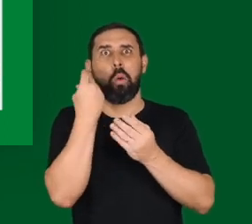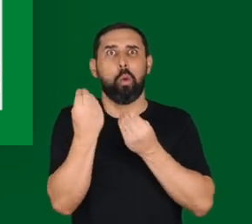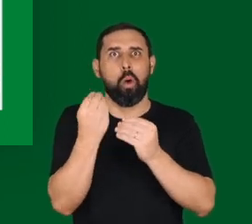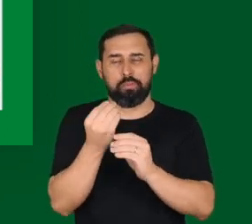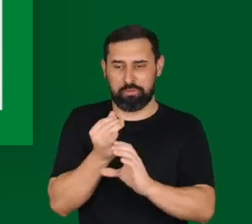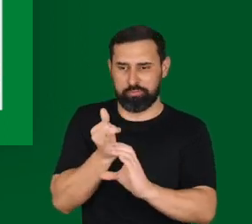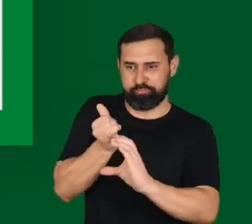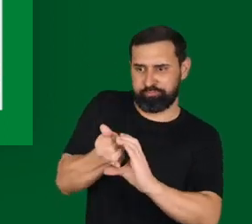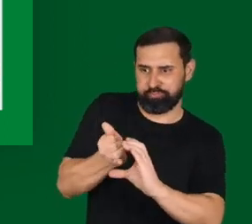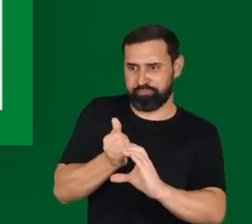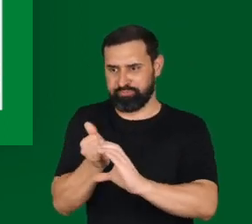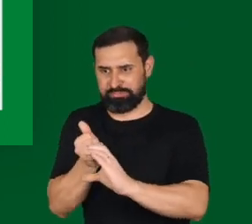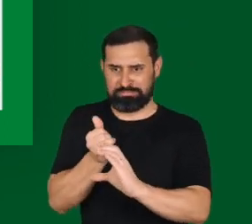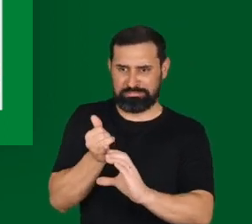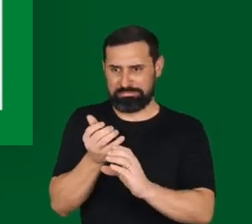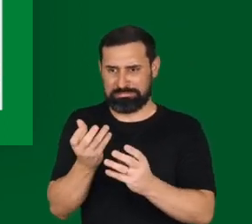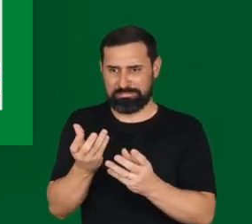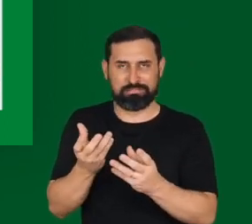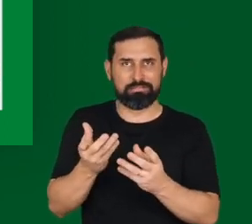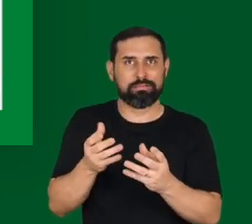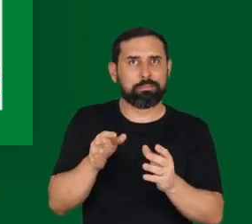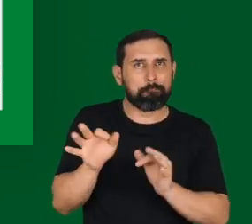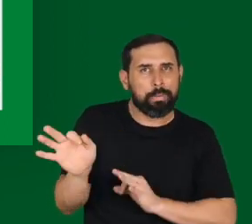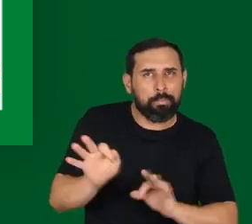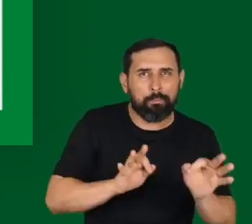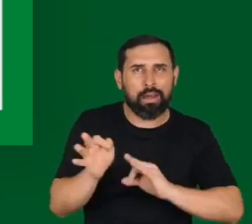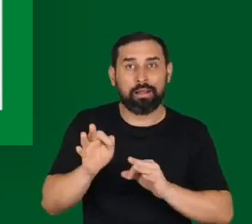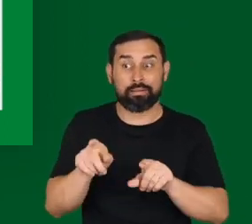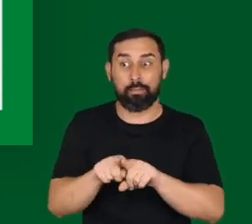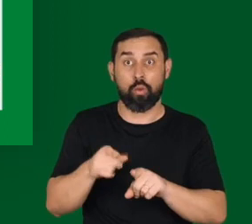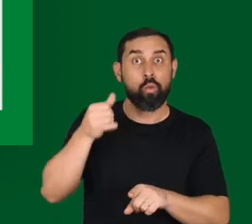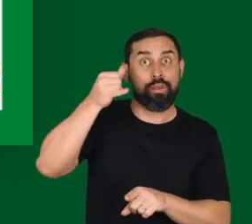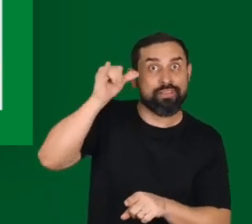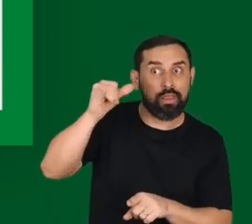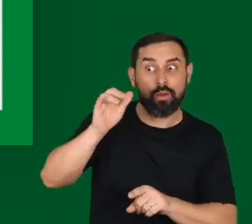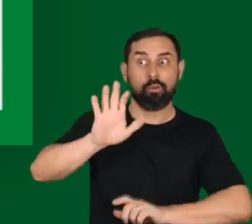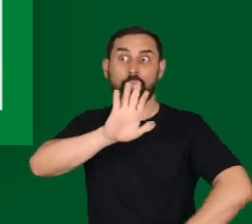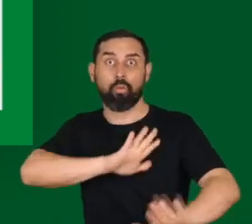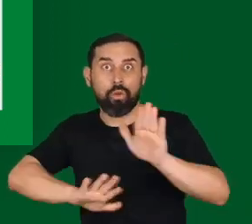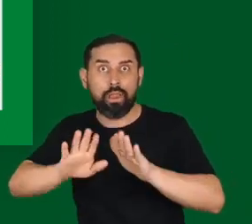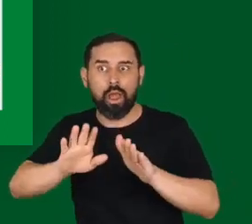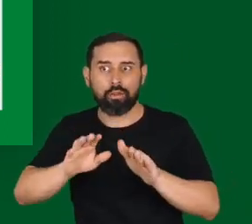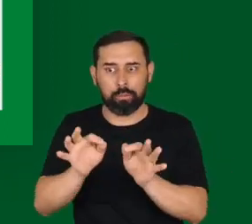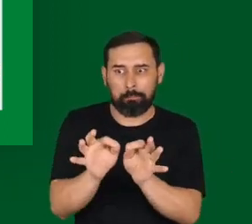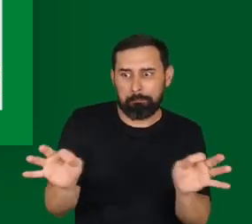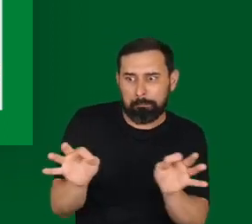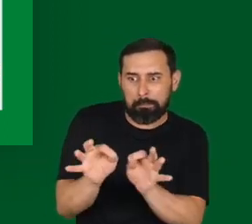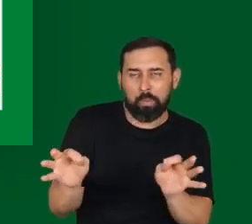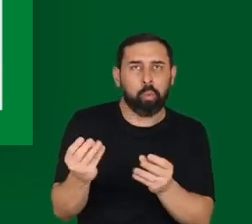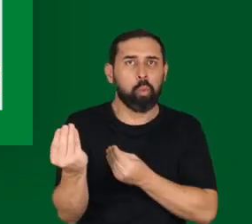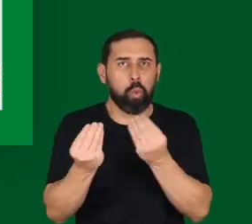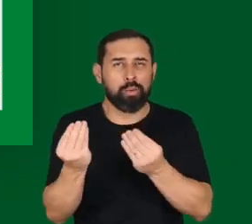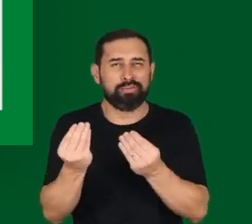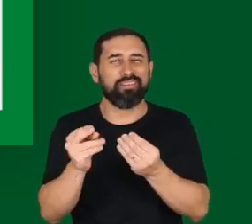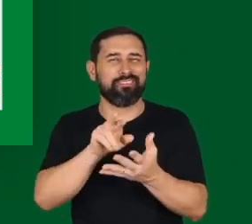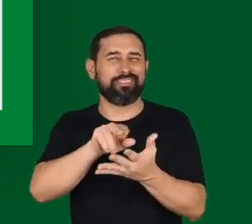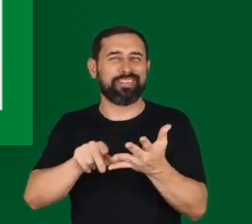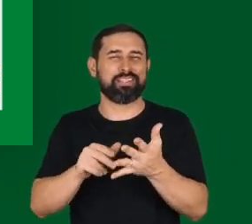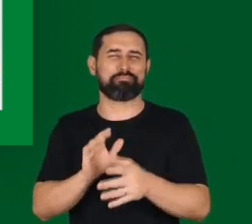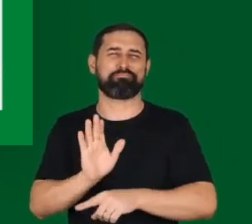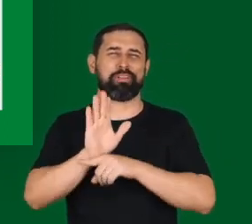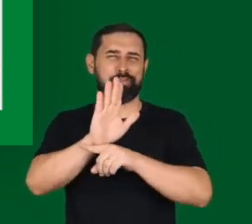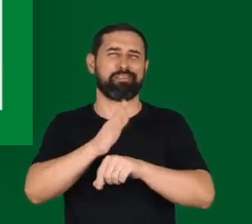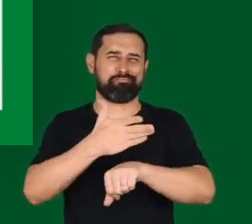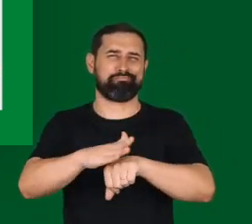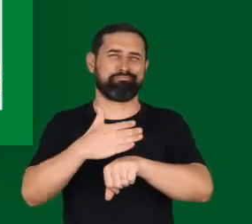cânula, manusear e ter mais contato com essa questão de medição, indicação, contraindicação, como é que a gente